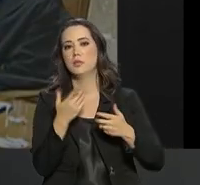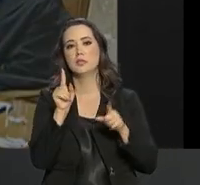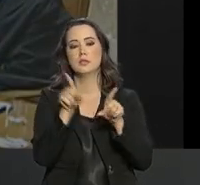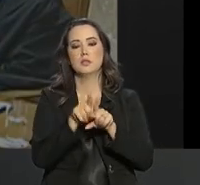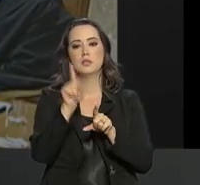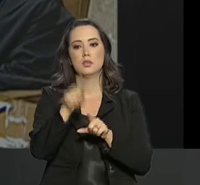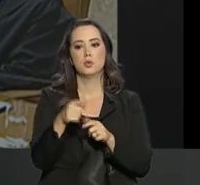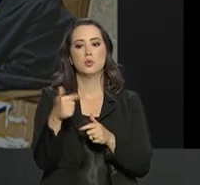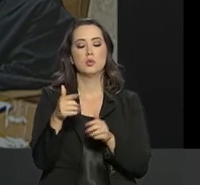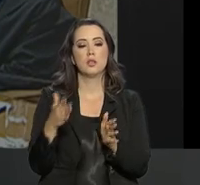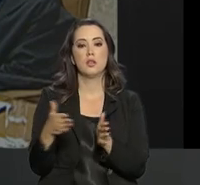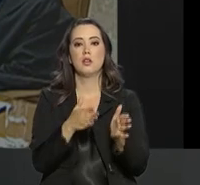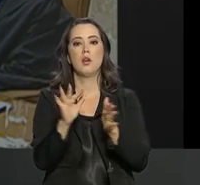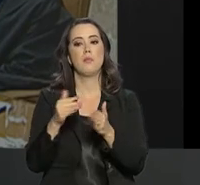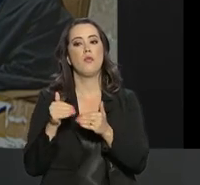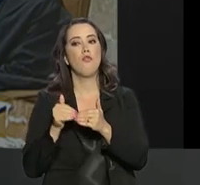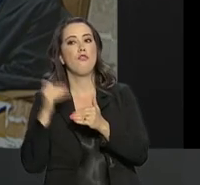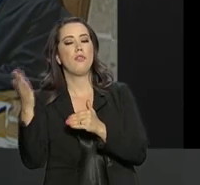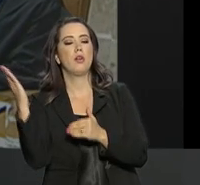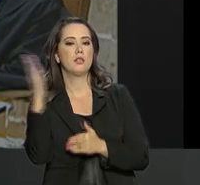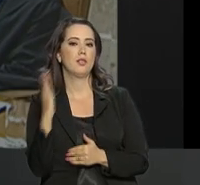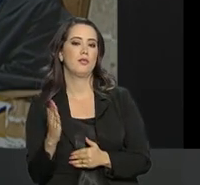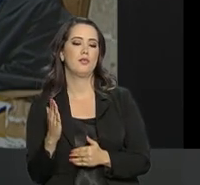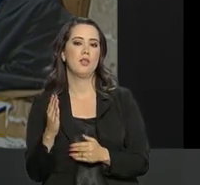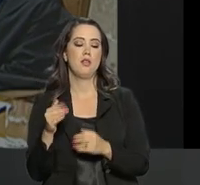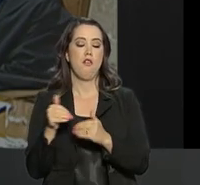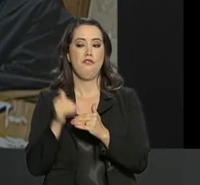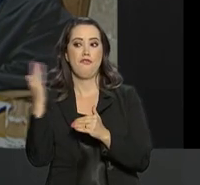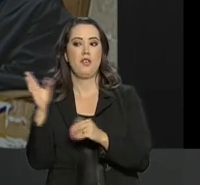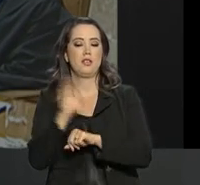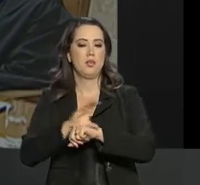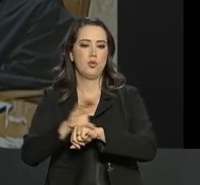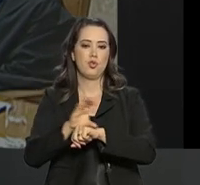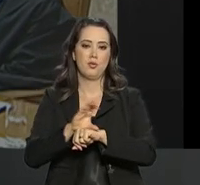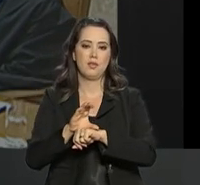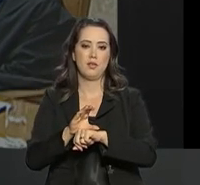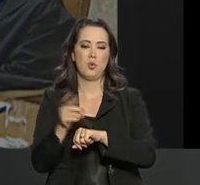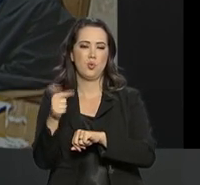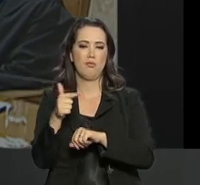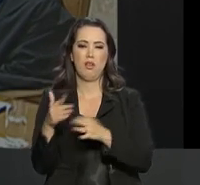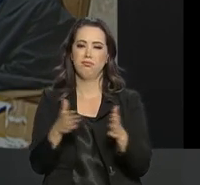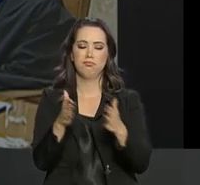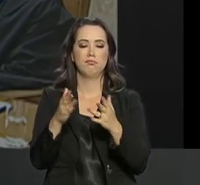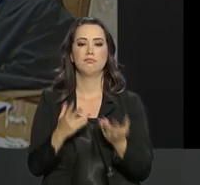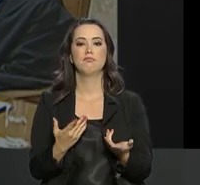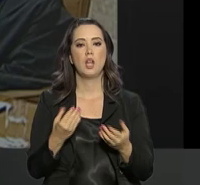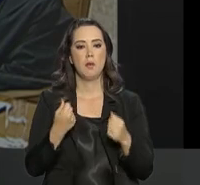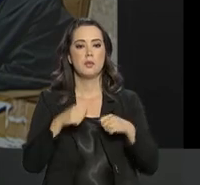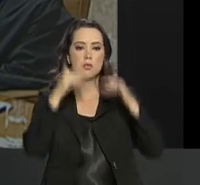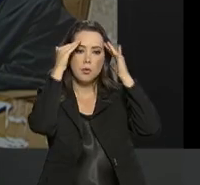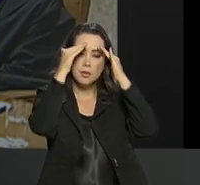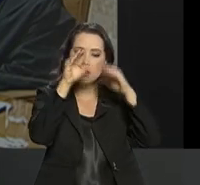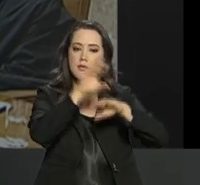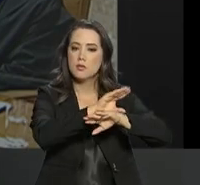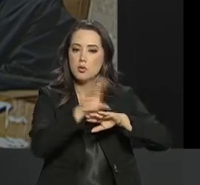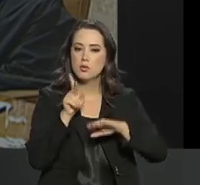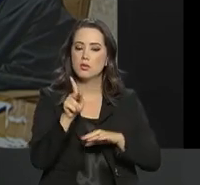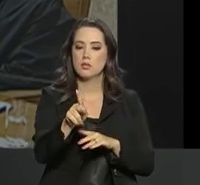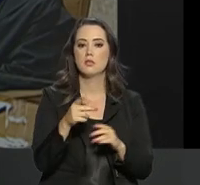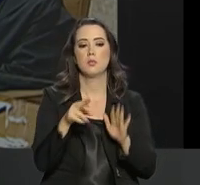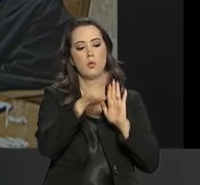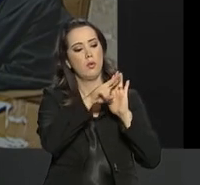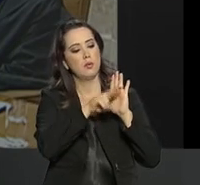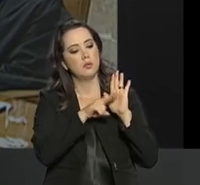caminho fora da Constituição. Há o fundamento de que é preciso manter a regração jurídico-institucional para